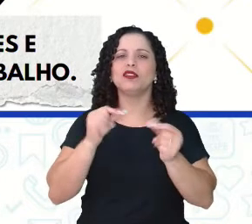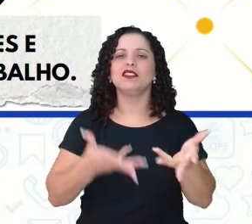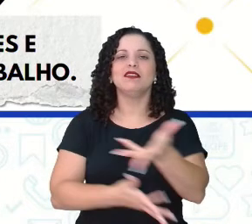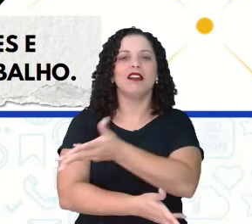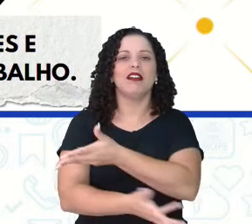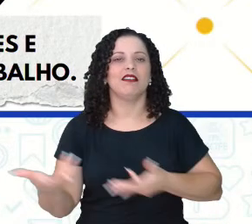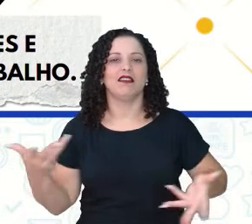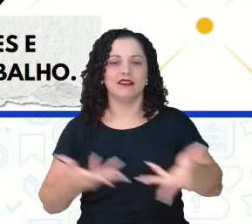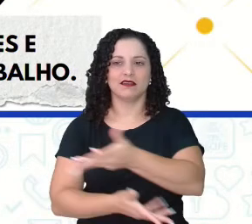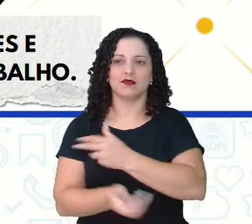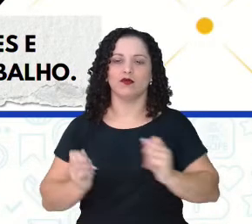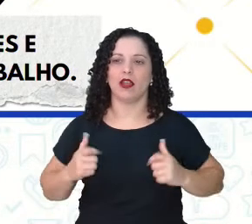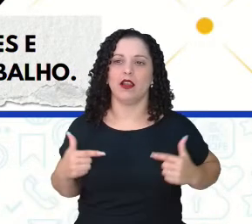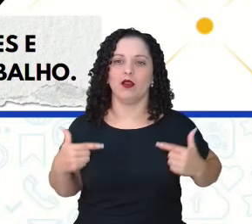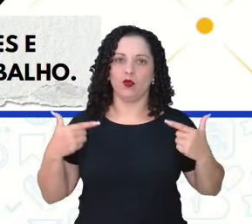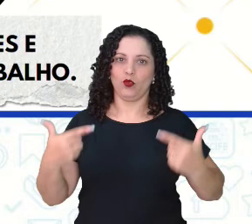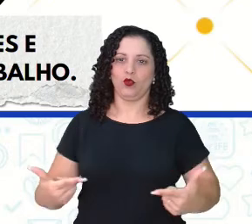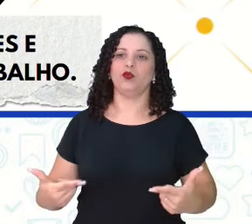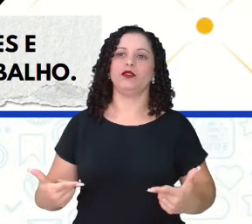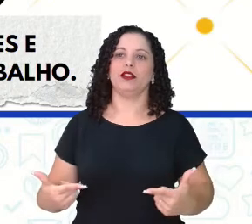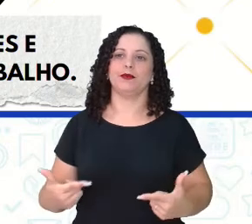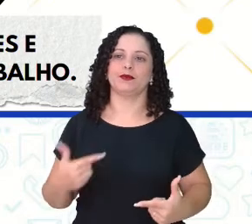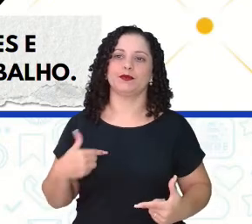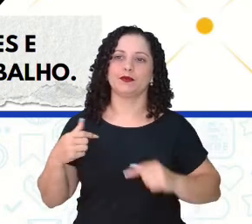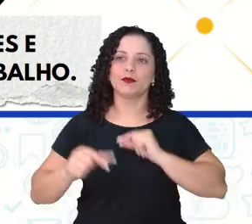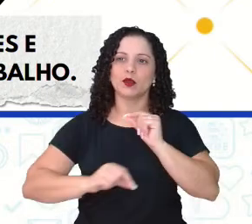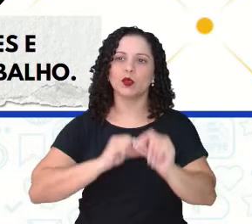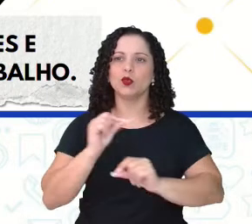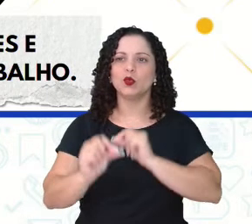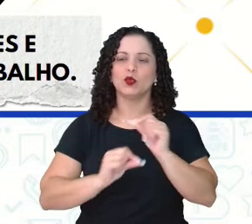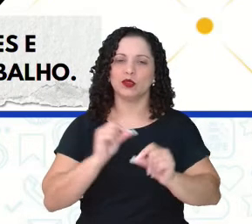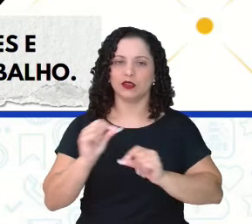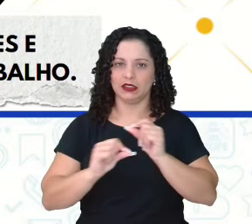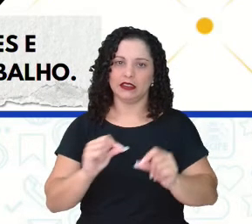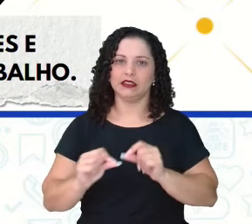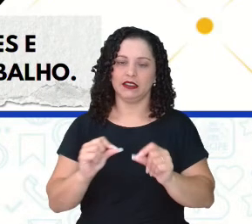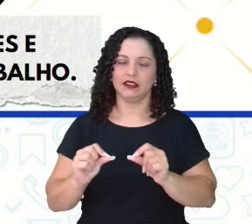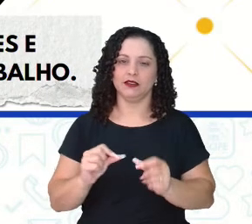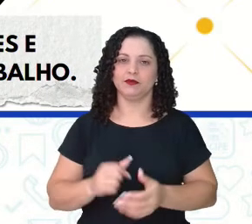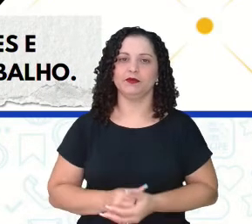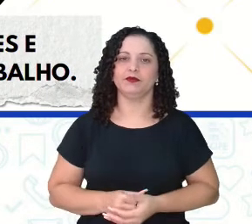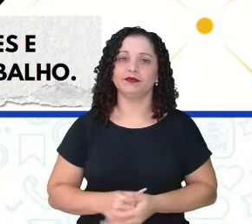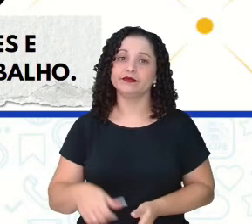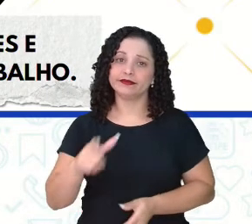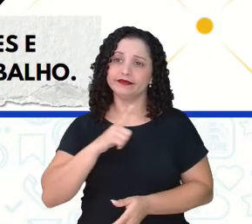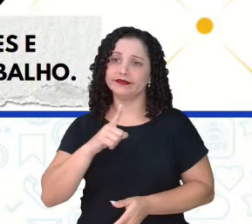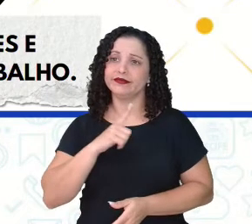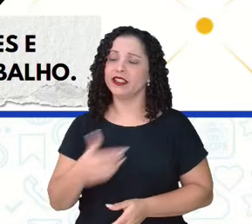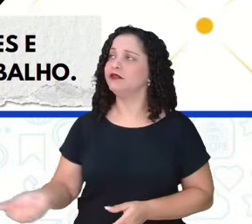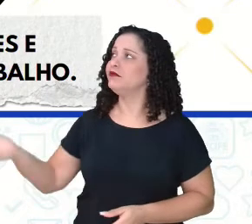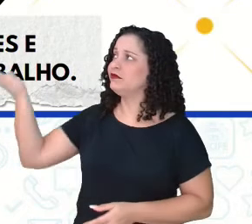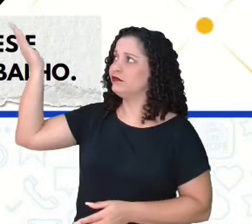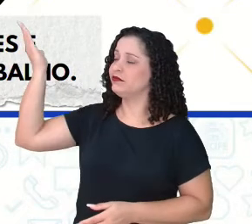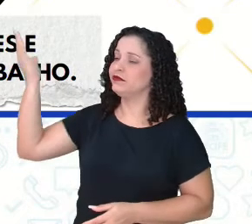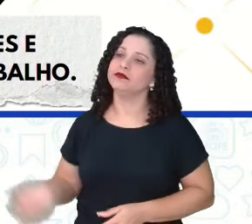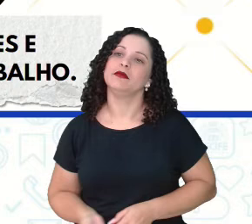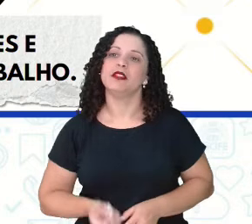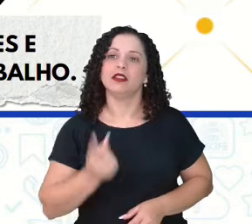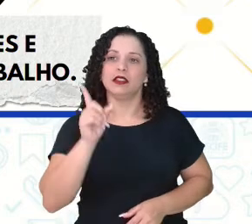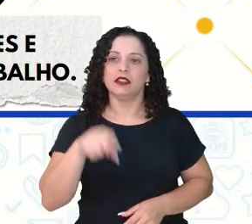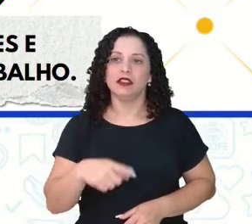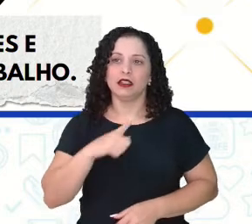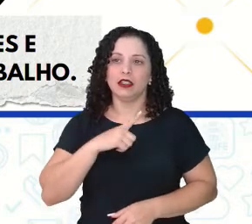vamos dizer, está sendo lutado, está sendo investido em relação a isso. Então, nós temos contra a crueldade